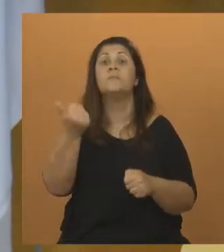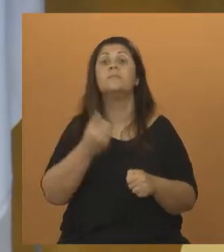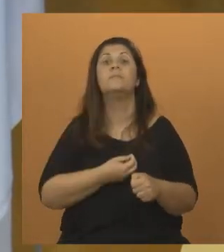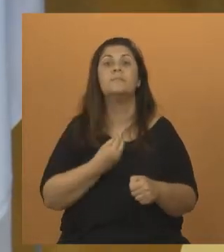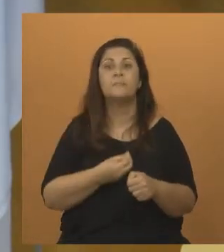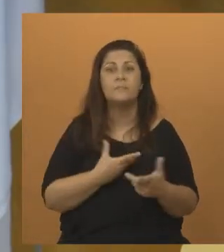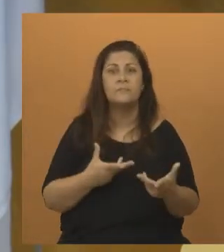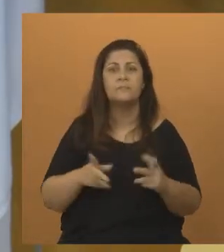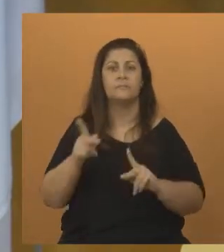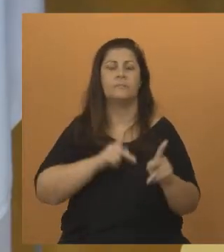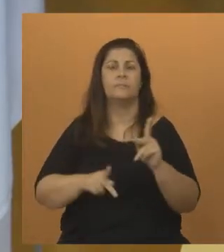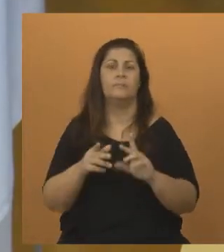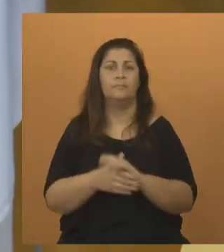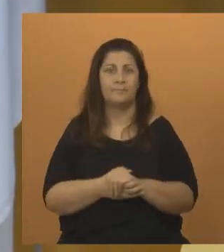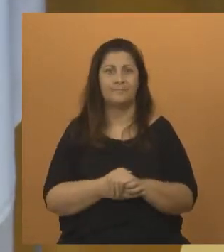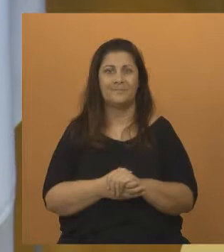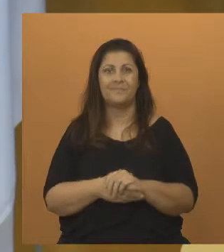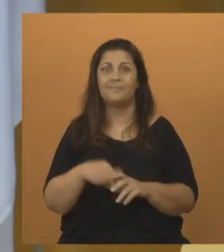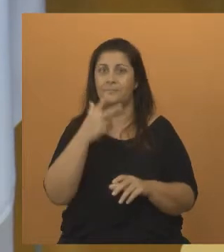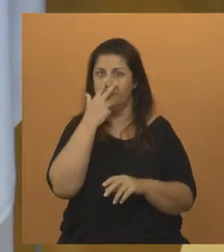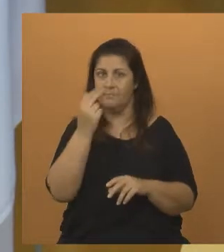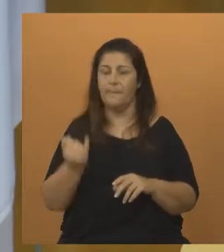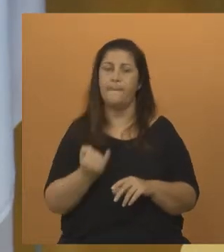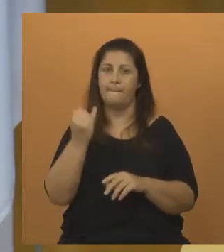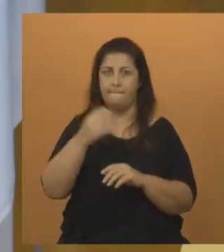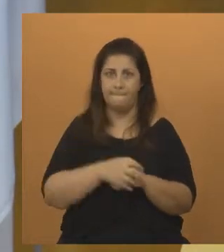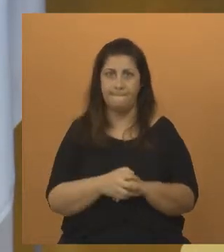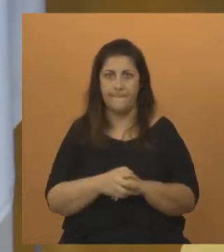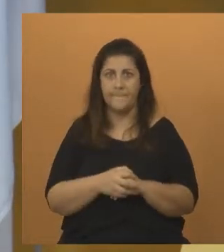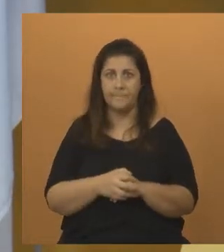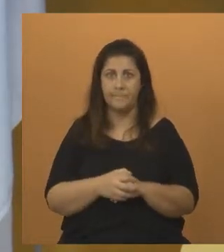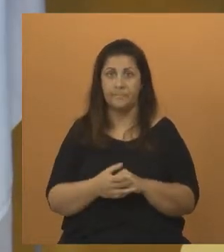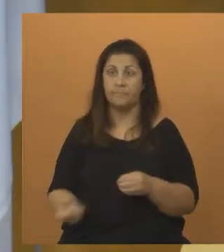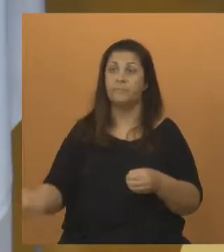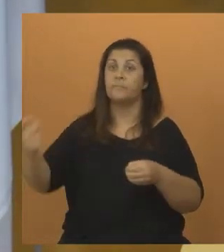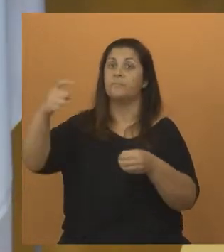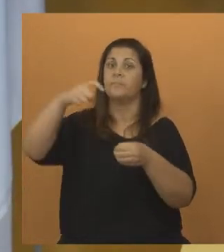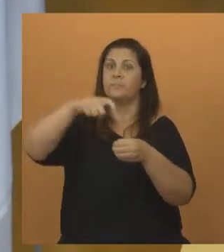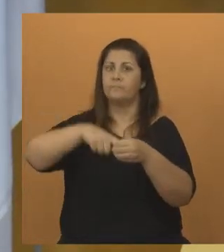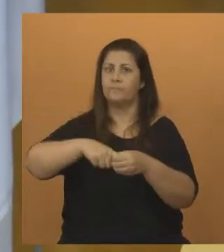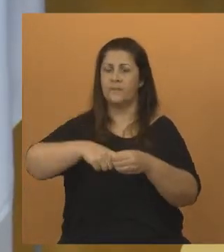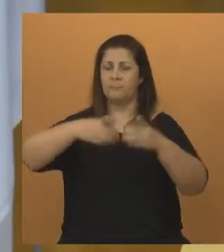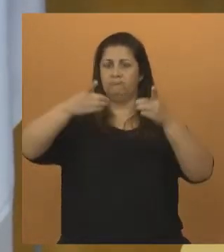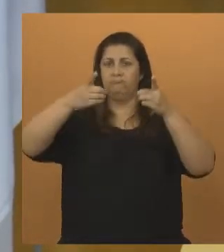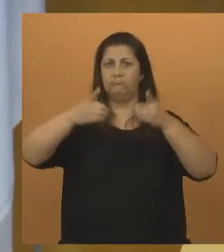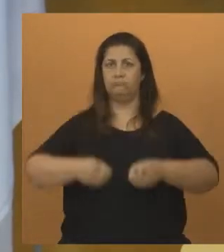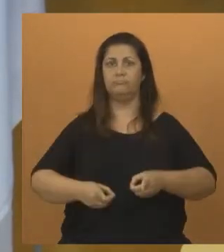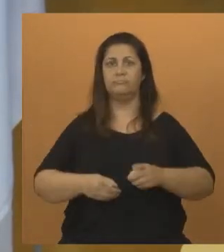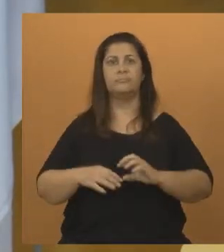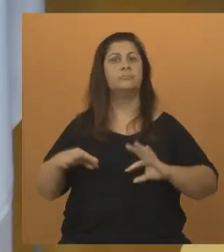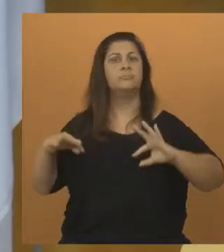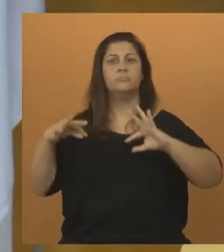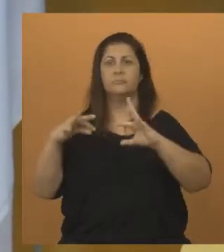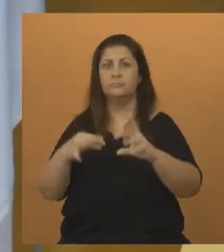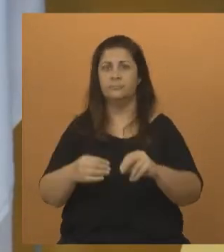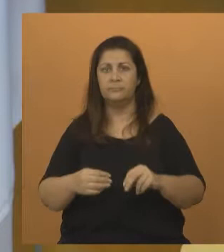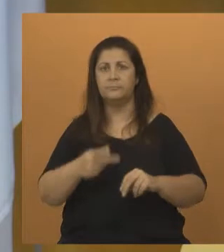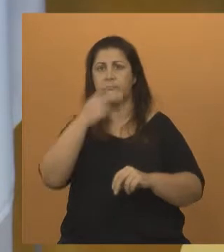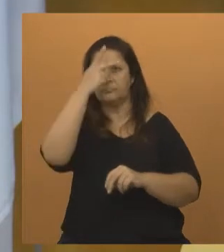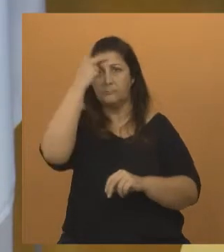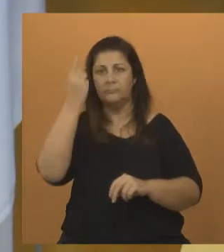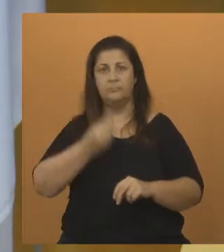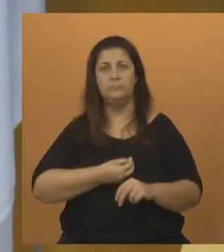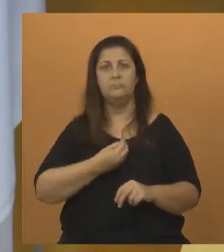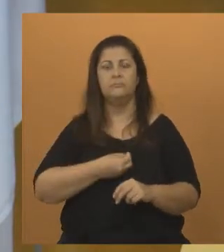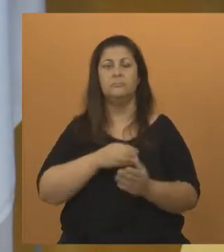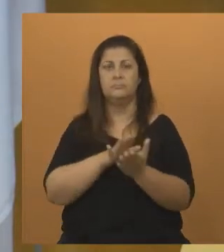a vida do povo, que eu acho que isso que é importante, de trazer de volta e resgatar a dignidade de todos aqueles munícipes aqui